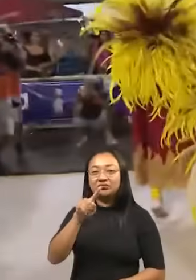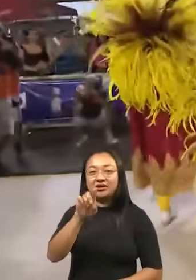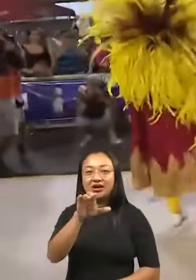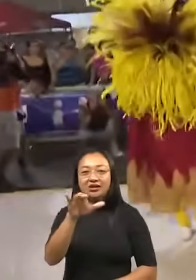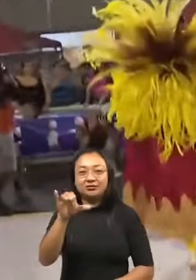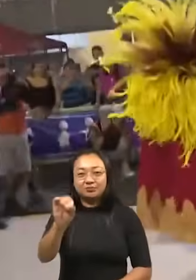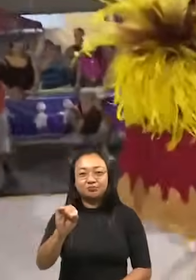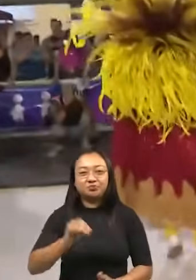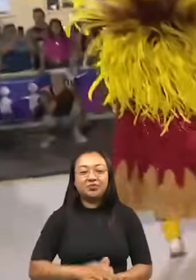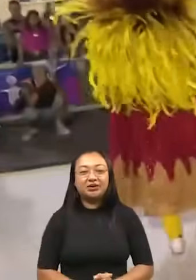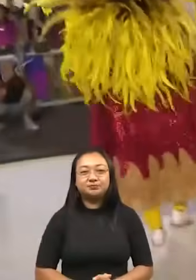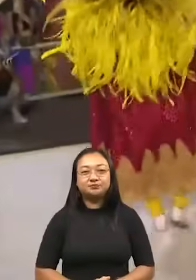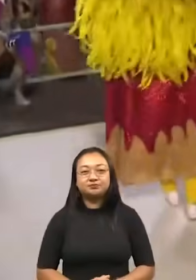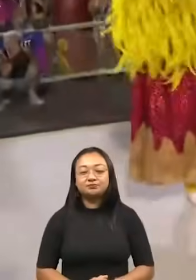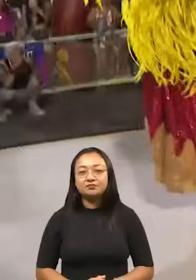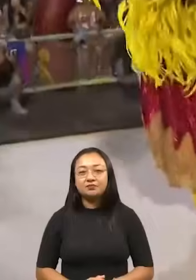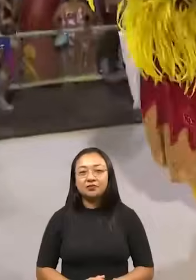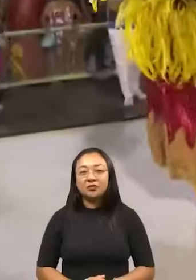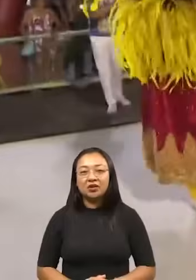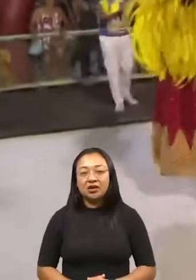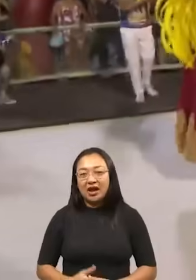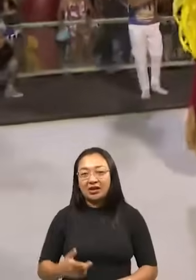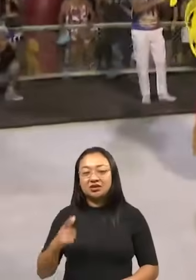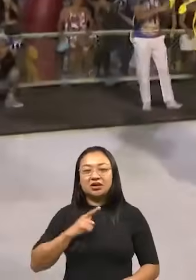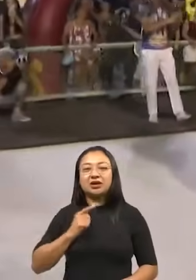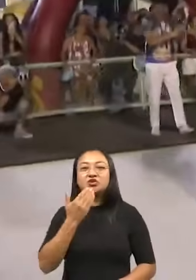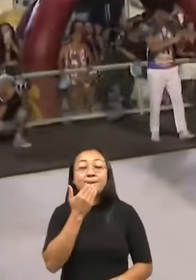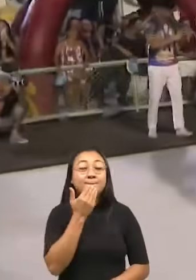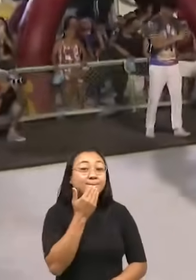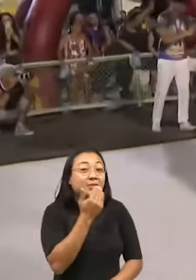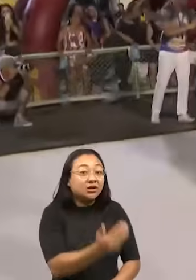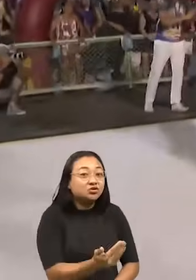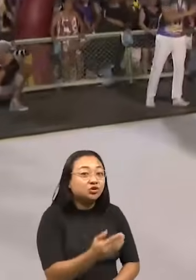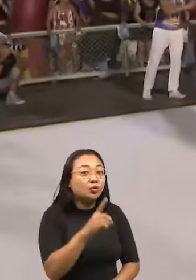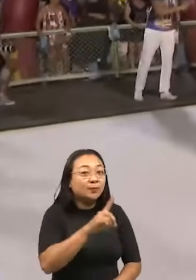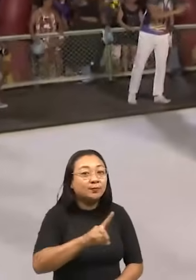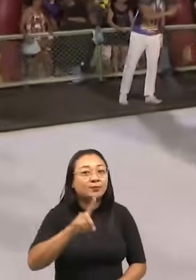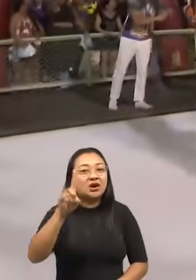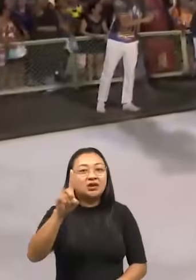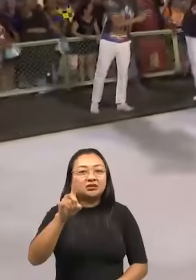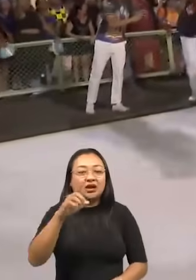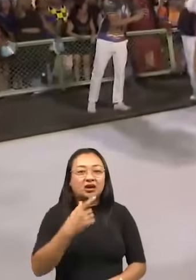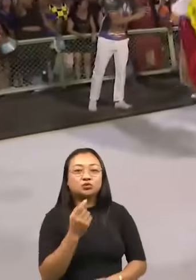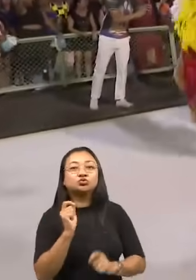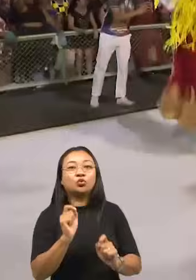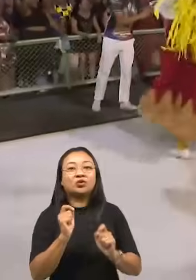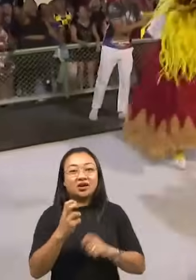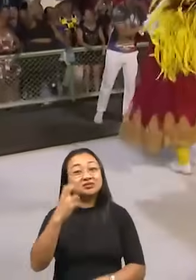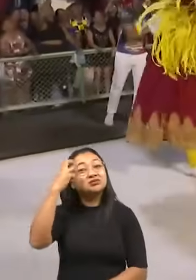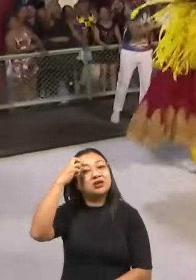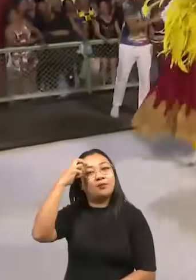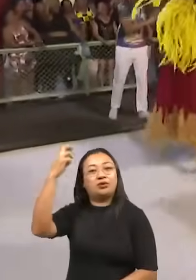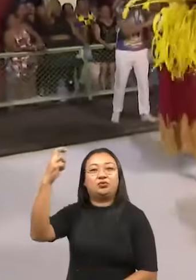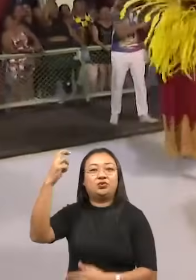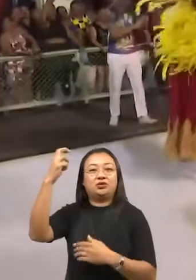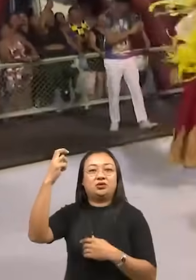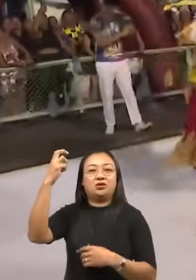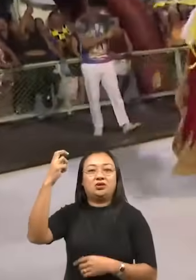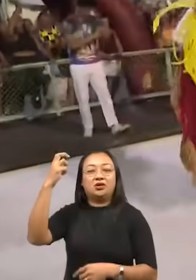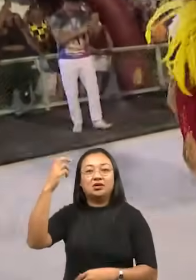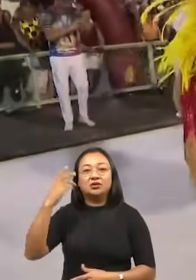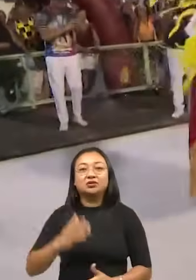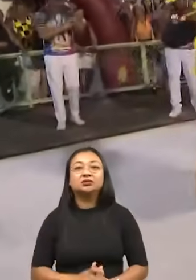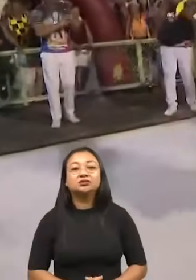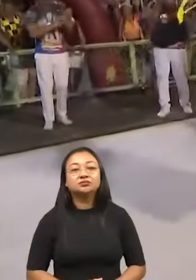ficou impressionado com a humildade e o pedido de Salomão e concedeu a ele sabedoria, que foi o pedido de Salomão,